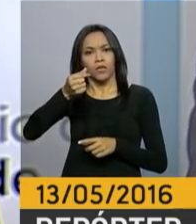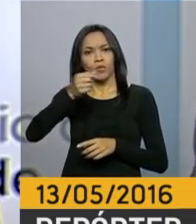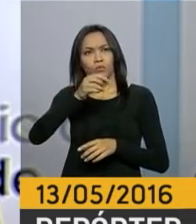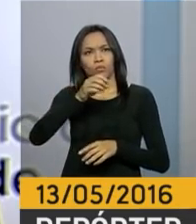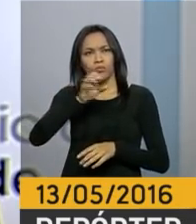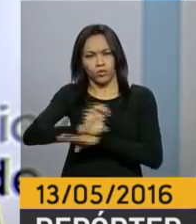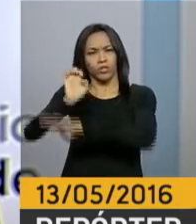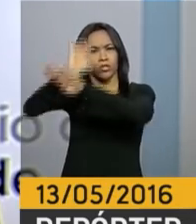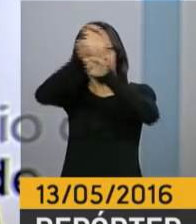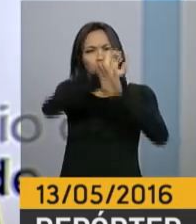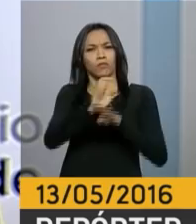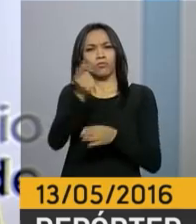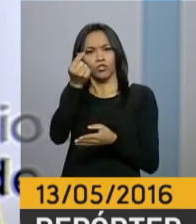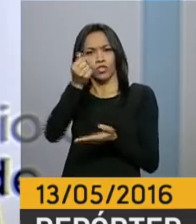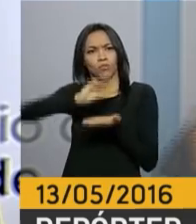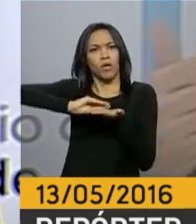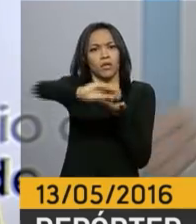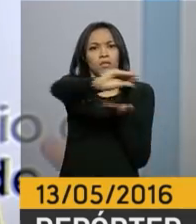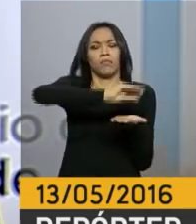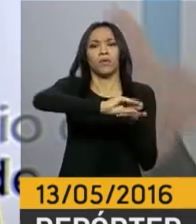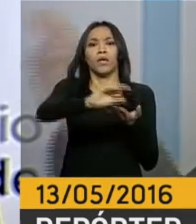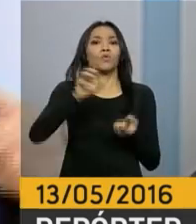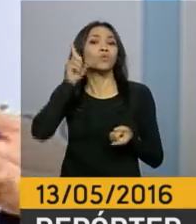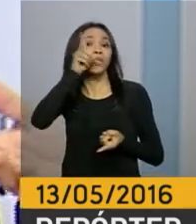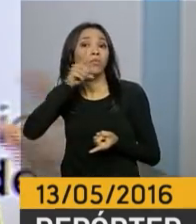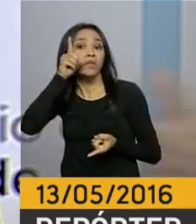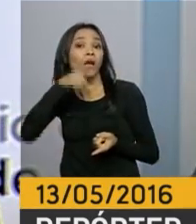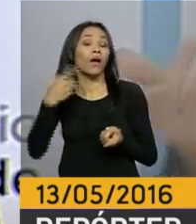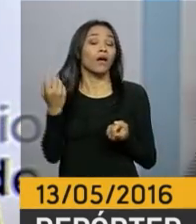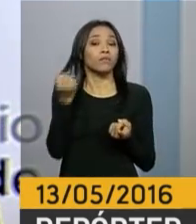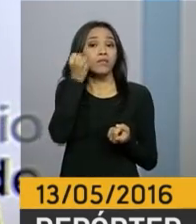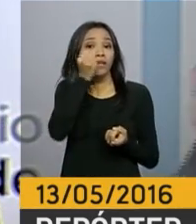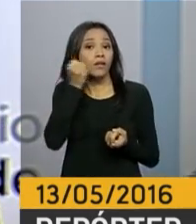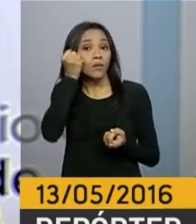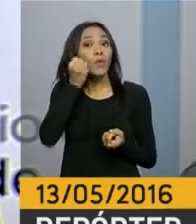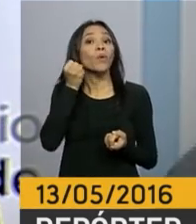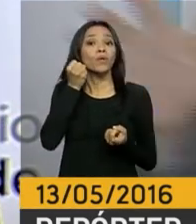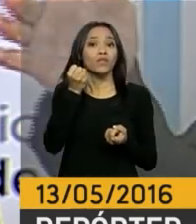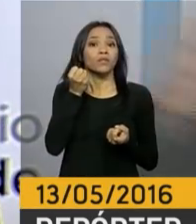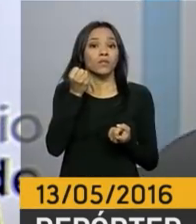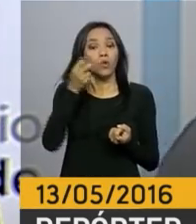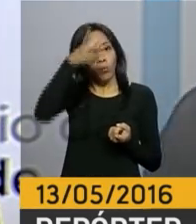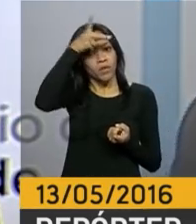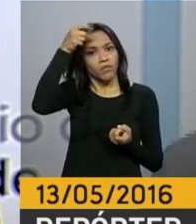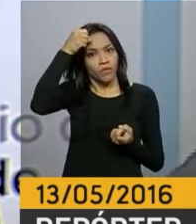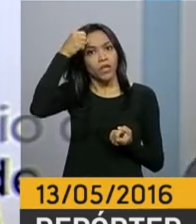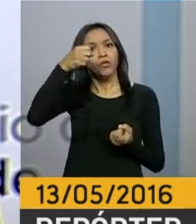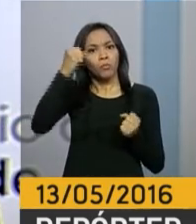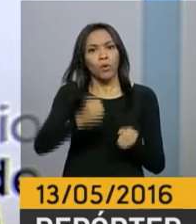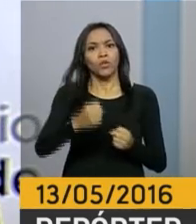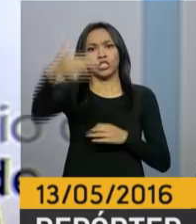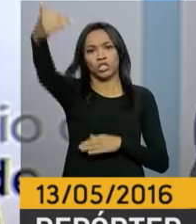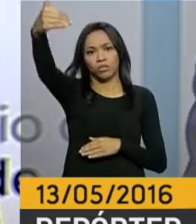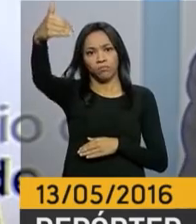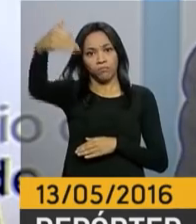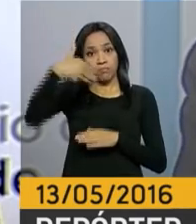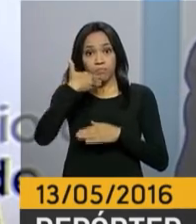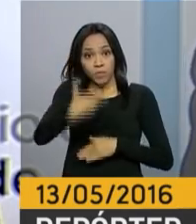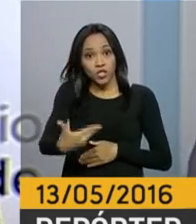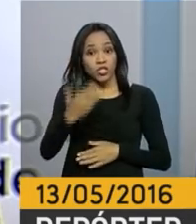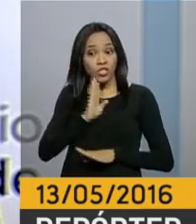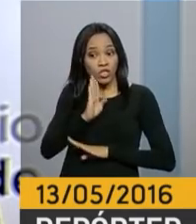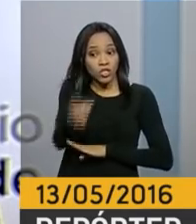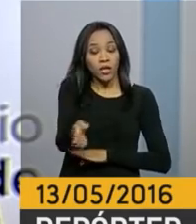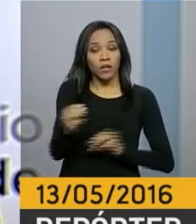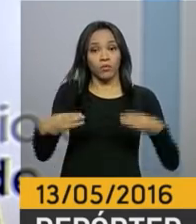deputados senadores eh ou de diretamente Nos programas do ministério porque o prefeito pode entrar aqui direto pedir e ser contemplado